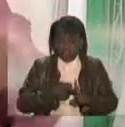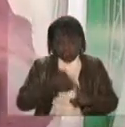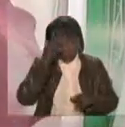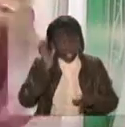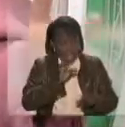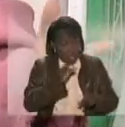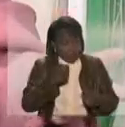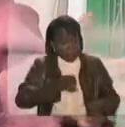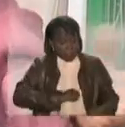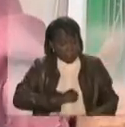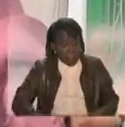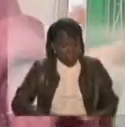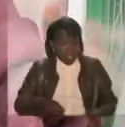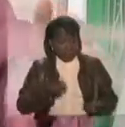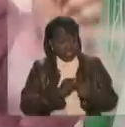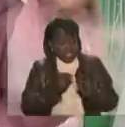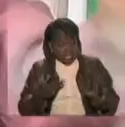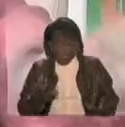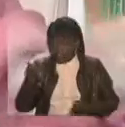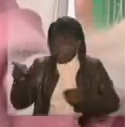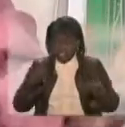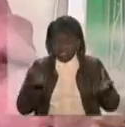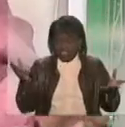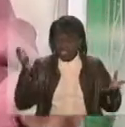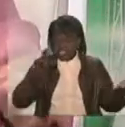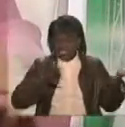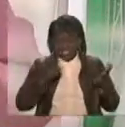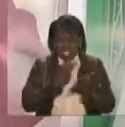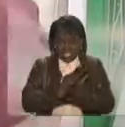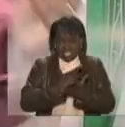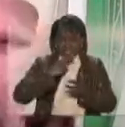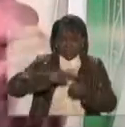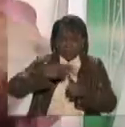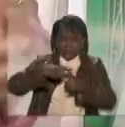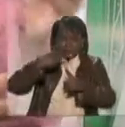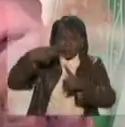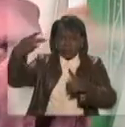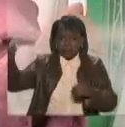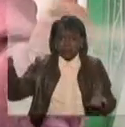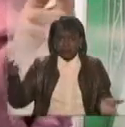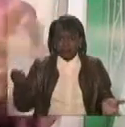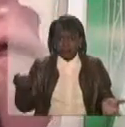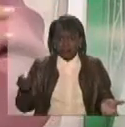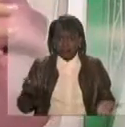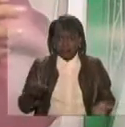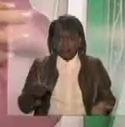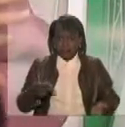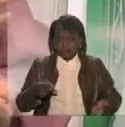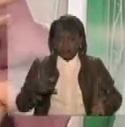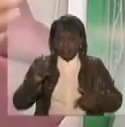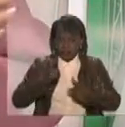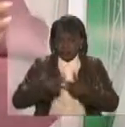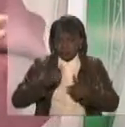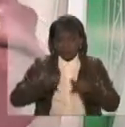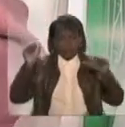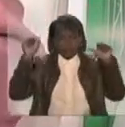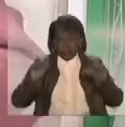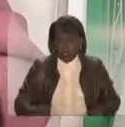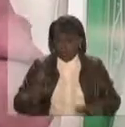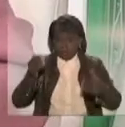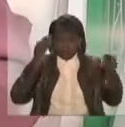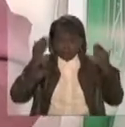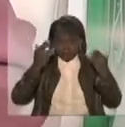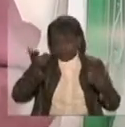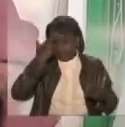não, tem que abortar, tem que fazer isso, fazer aquilo. Então, são erros em cima de erros que vão levar a problemas